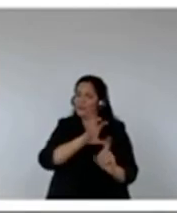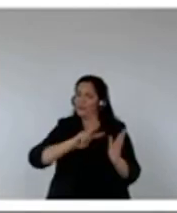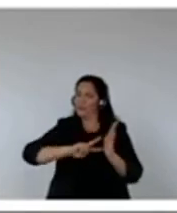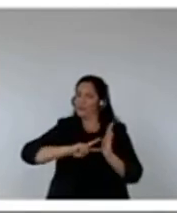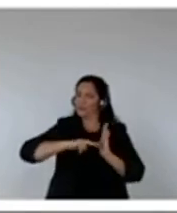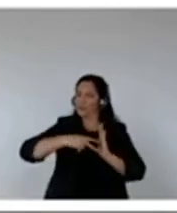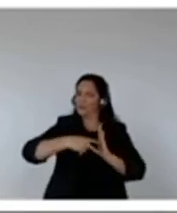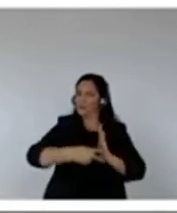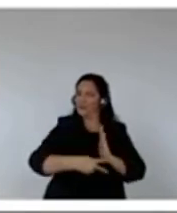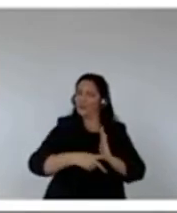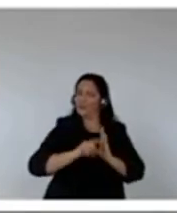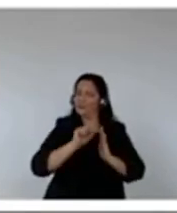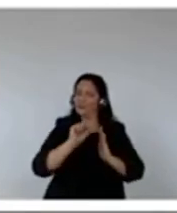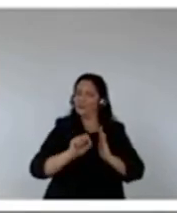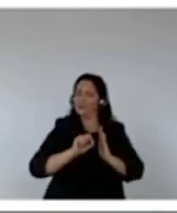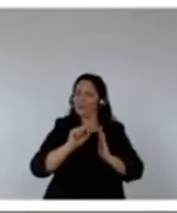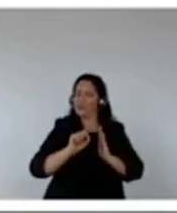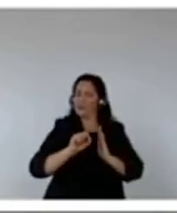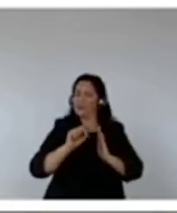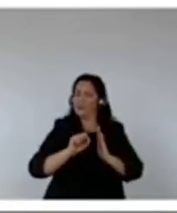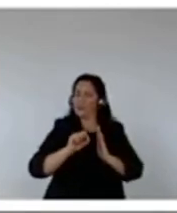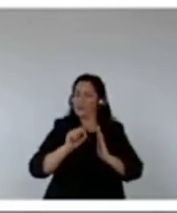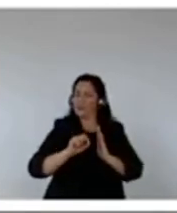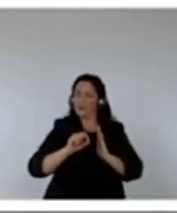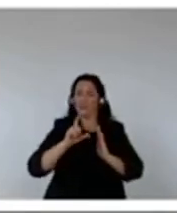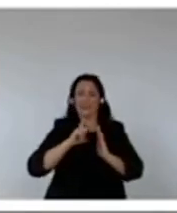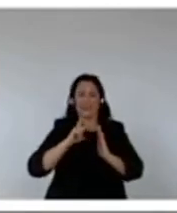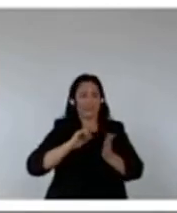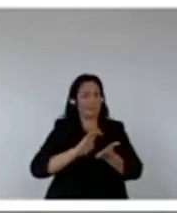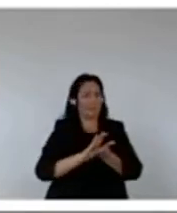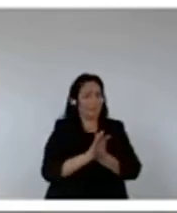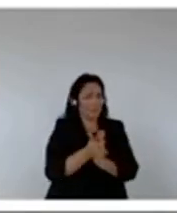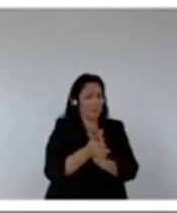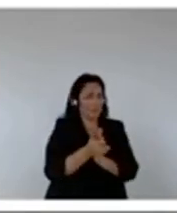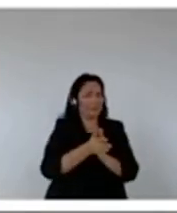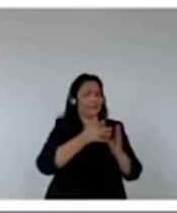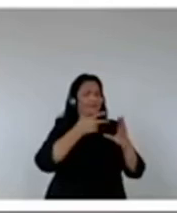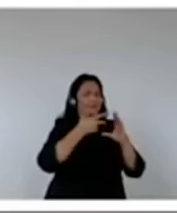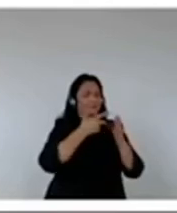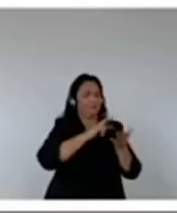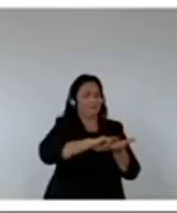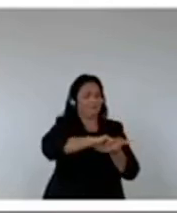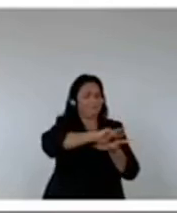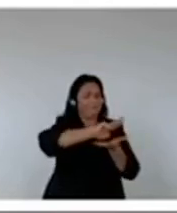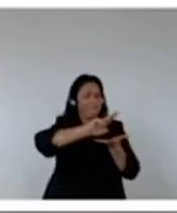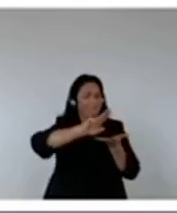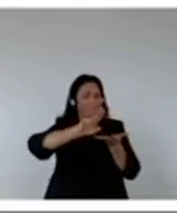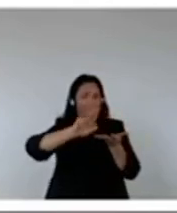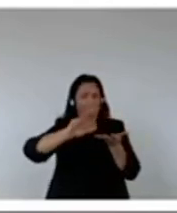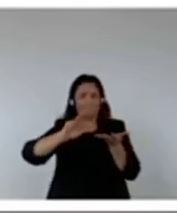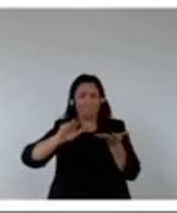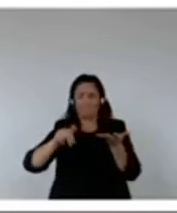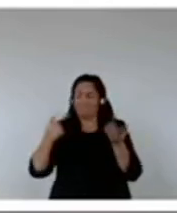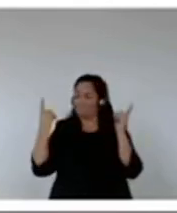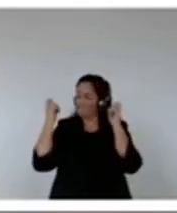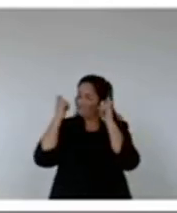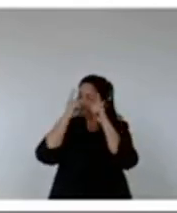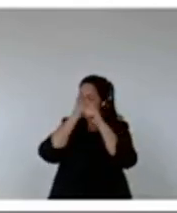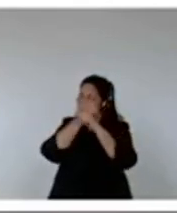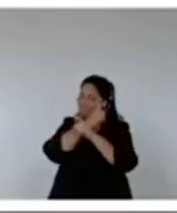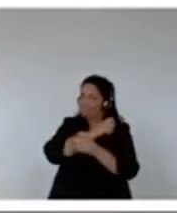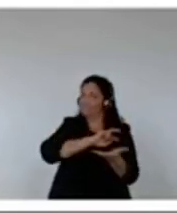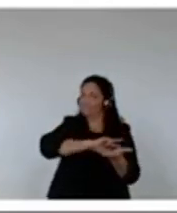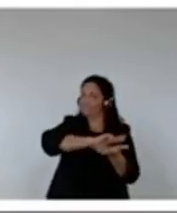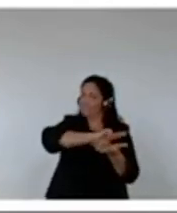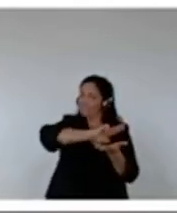que poderiam estar acontecendo, né? E muitos preconceitos, como foram bem ditos, bem apresentados, muitas dificuldades,